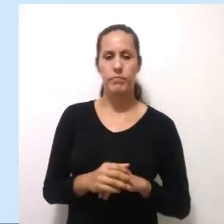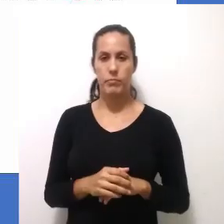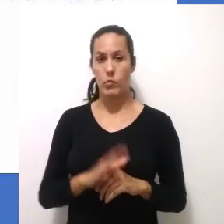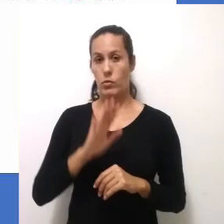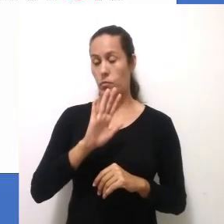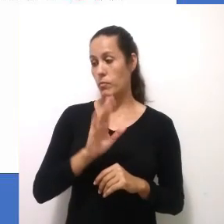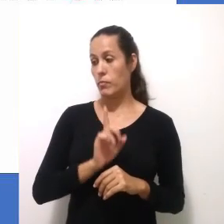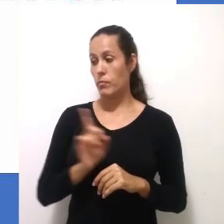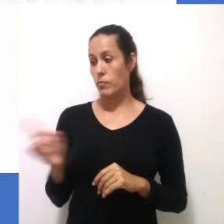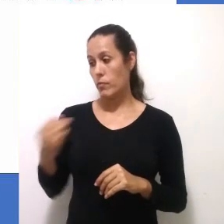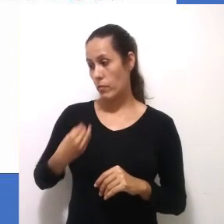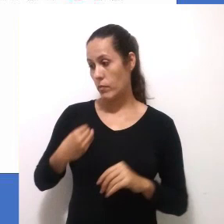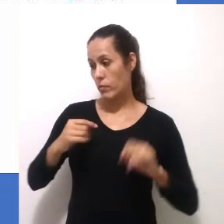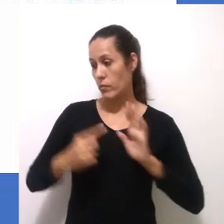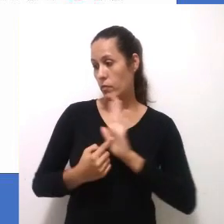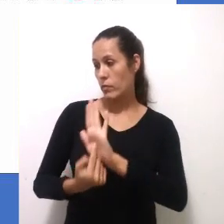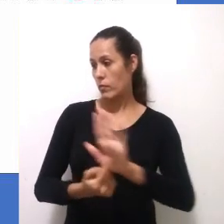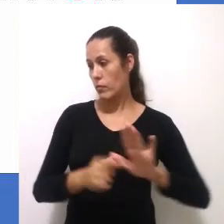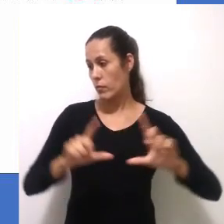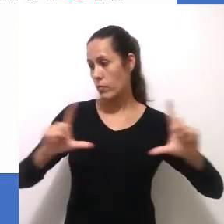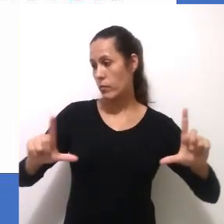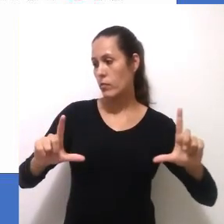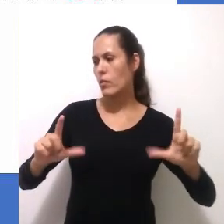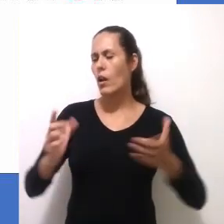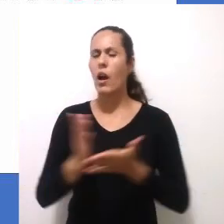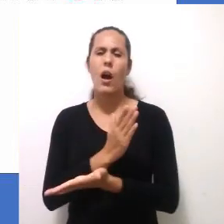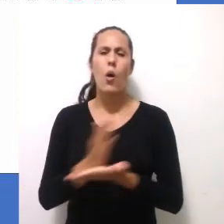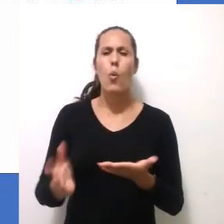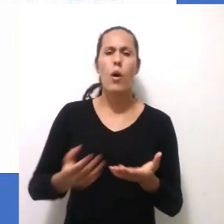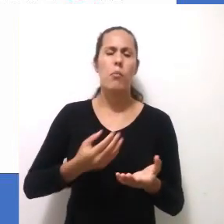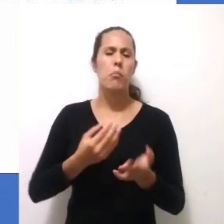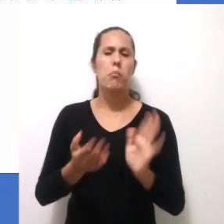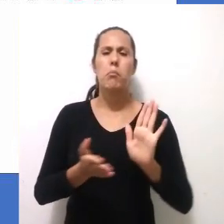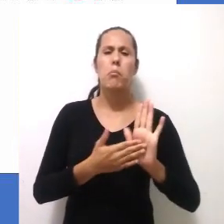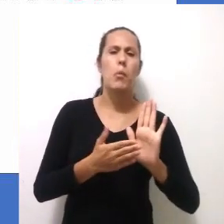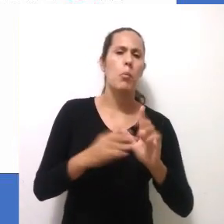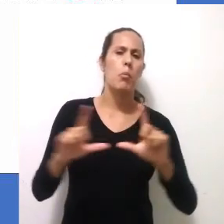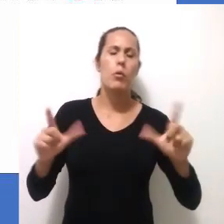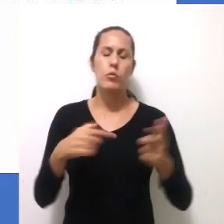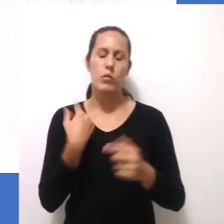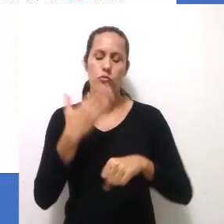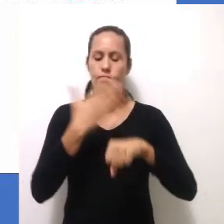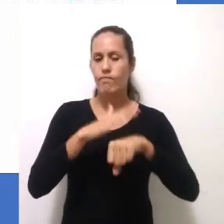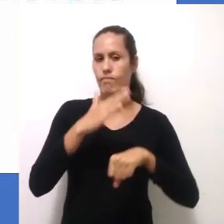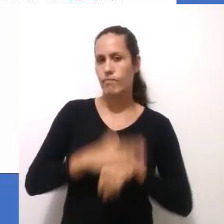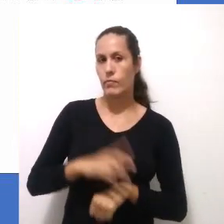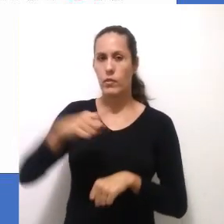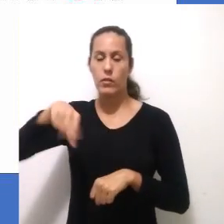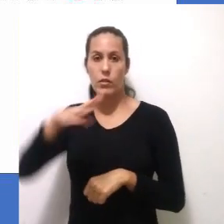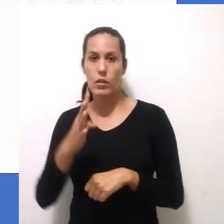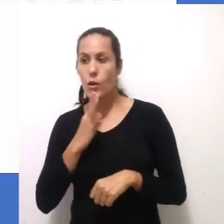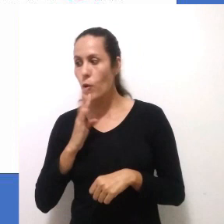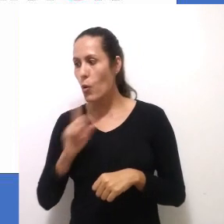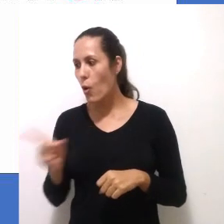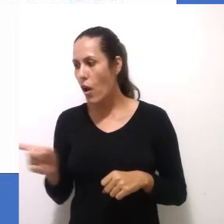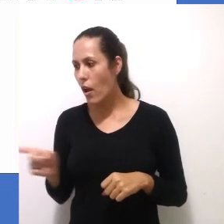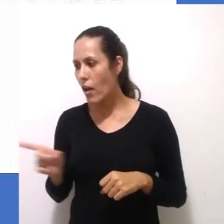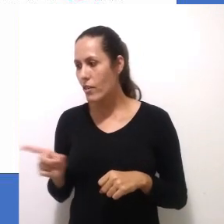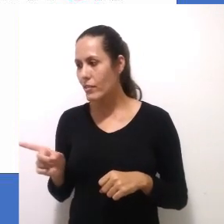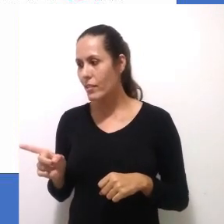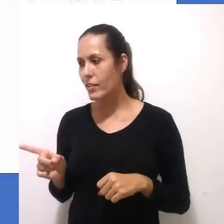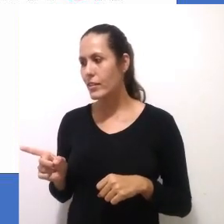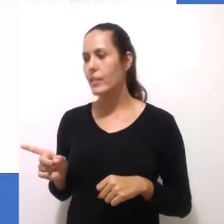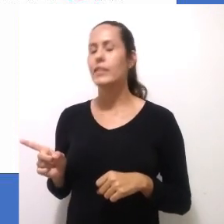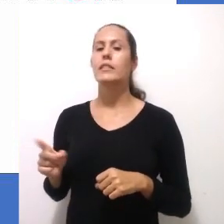funciona. Aqui eu trago para vocês some actions, algumas opções para a gente treinar essas sentenças. Quem conhece aí The King